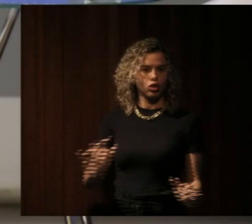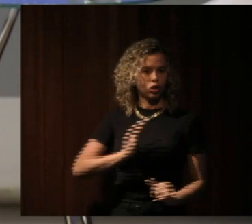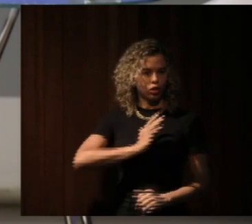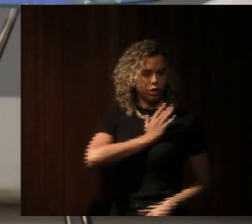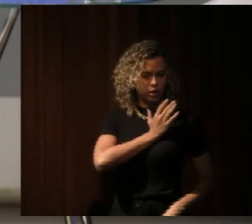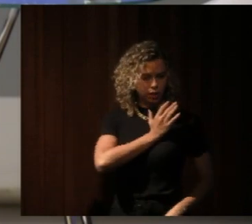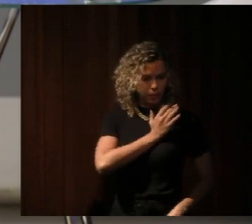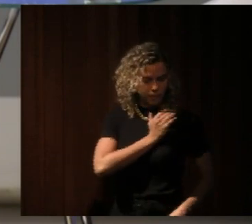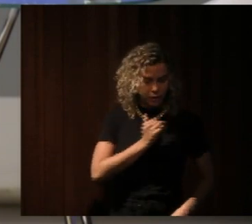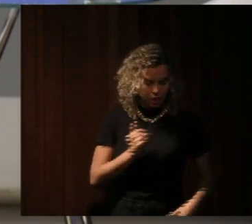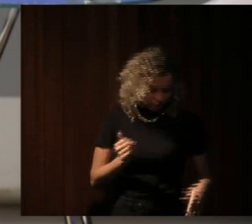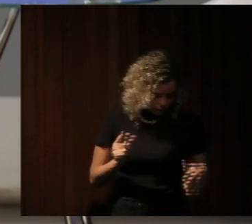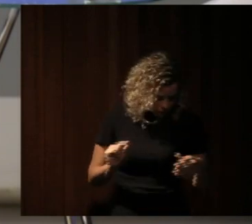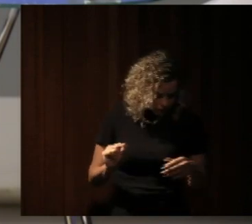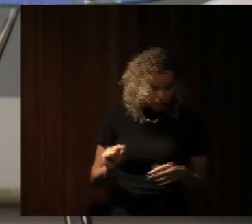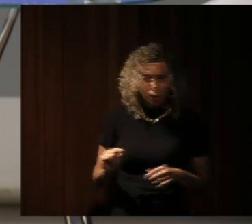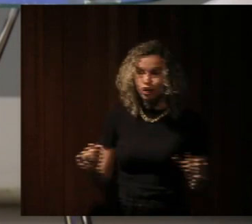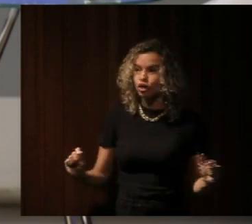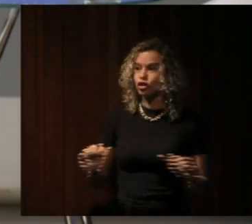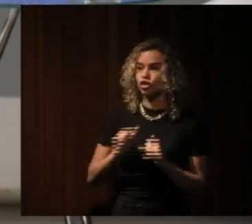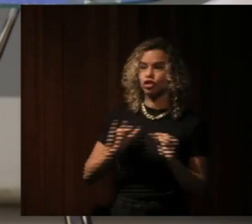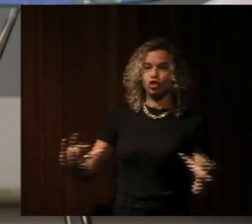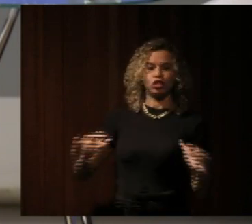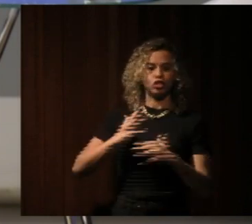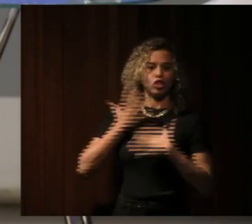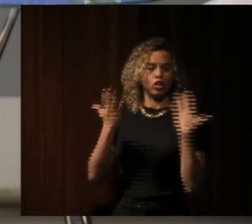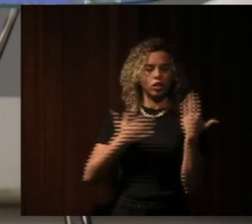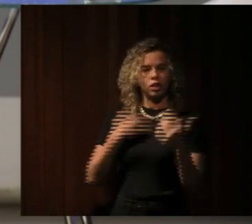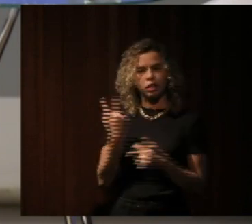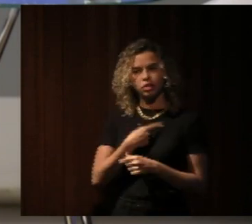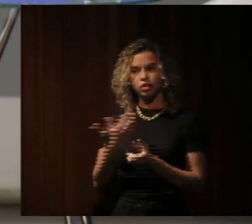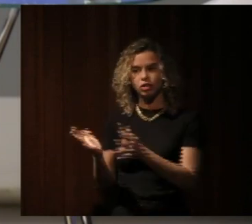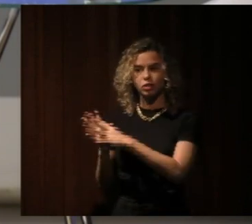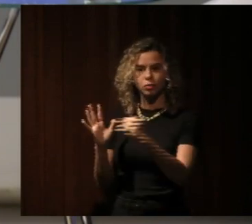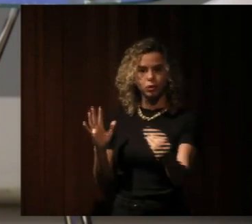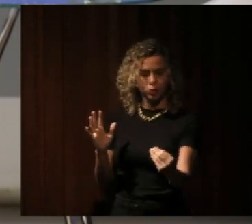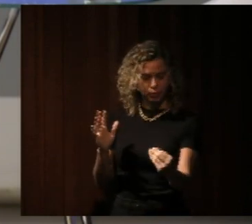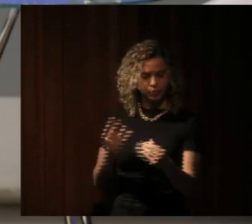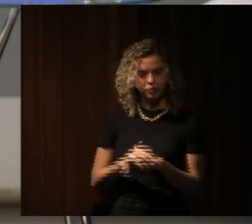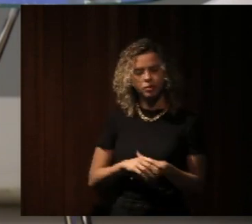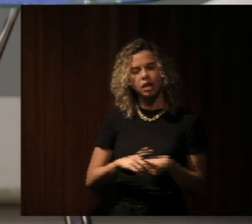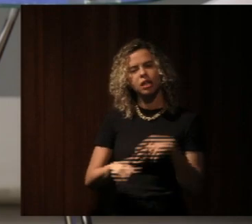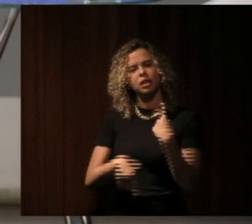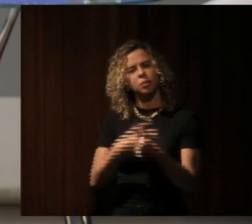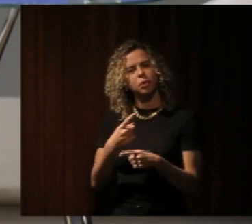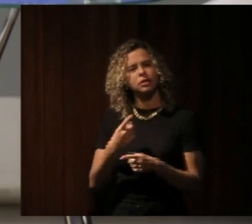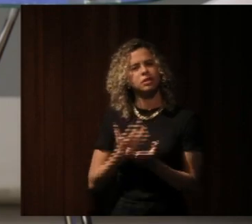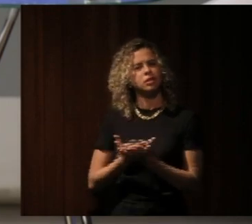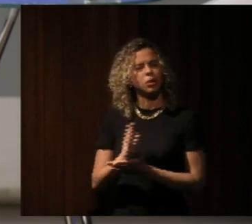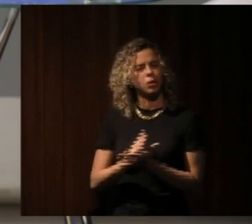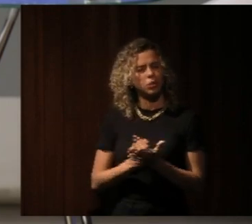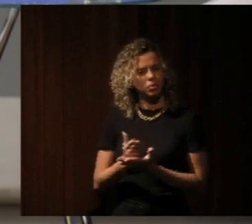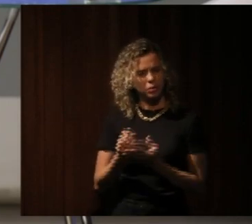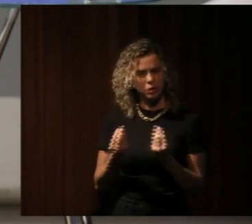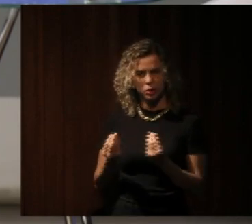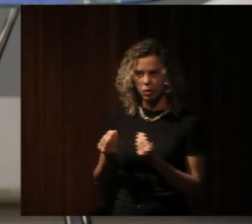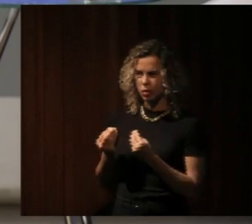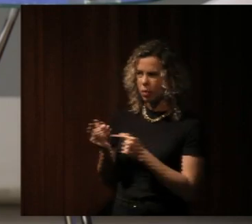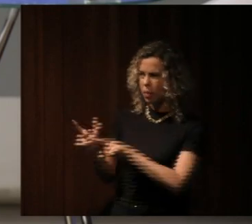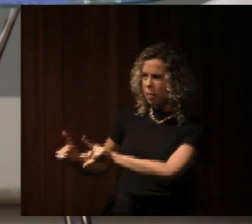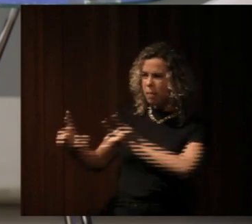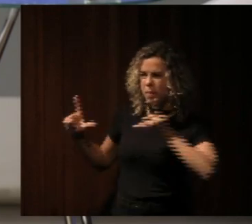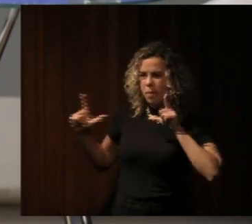diante daquele choque acho que a gente quis reproduzir aquelas ações e depois eh veio aquele incômodo o quanto a gente